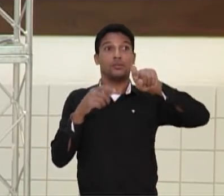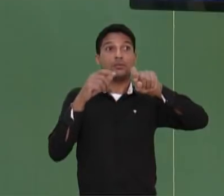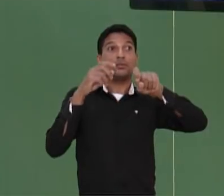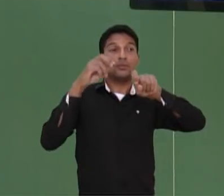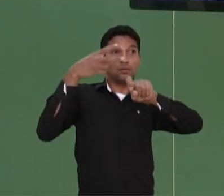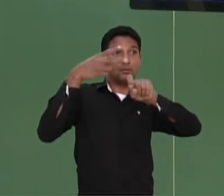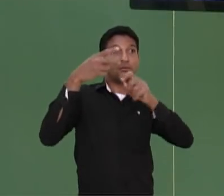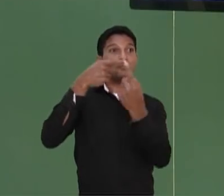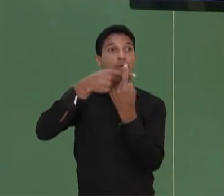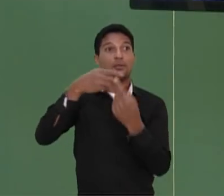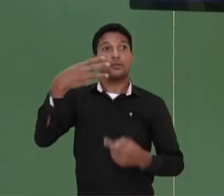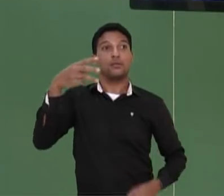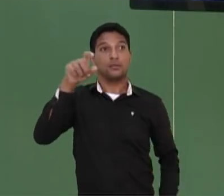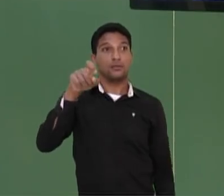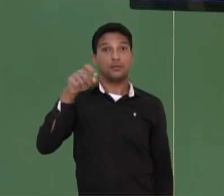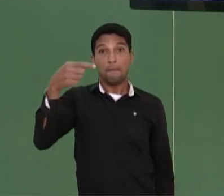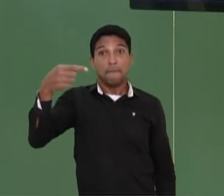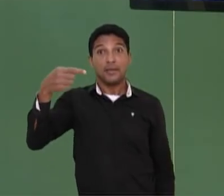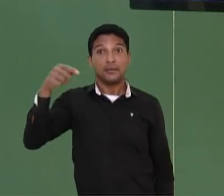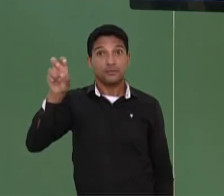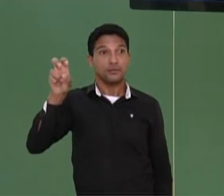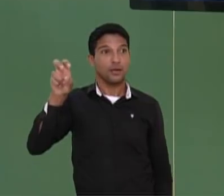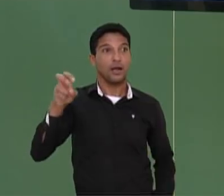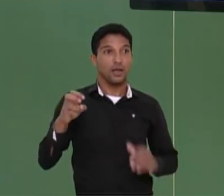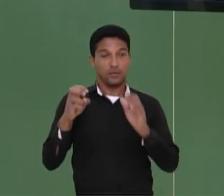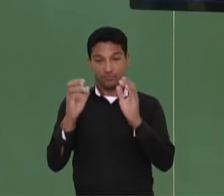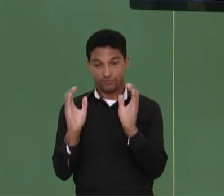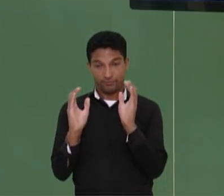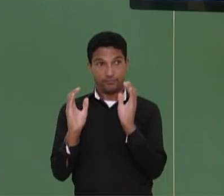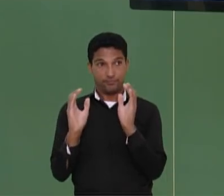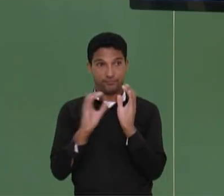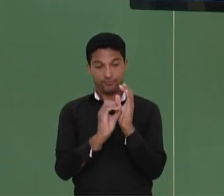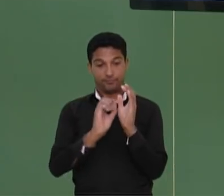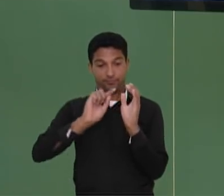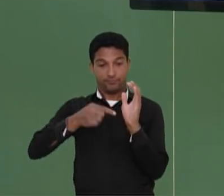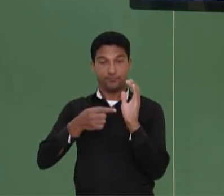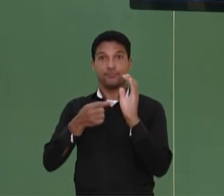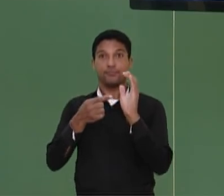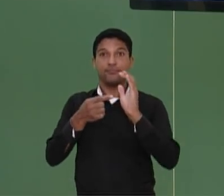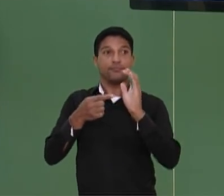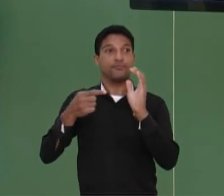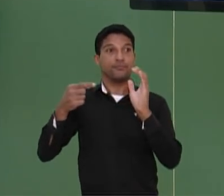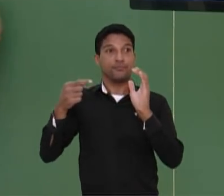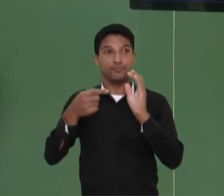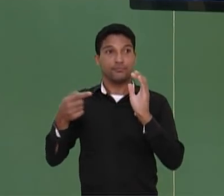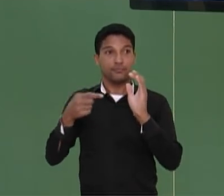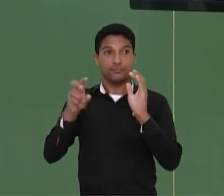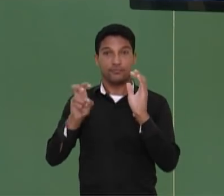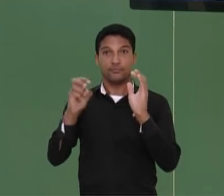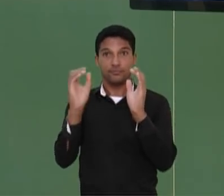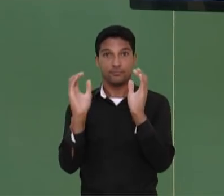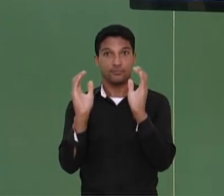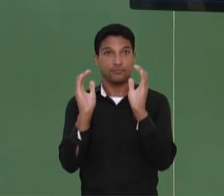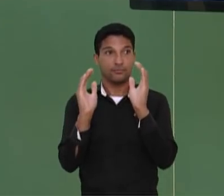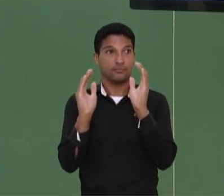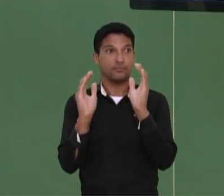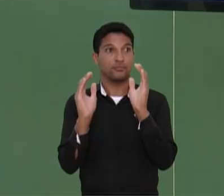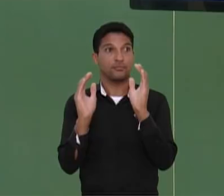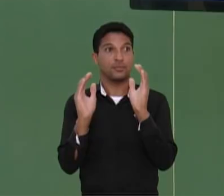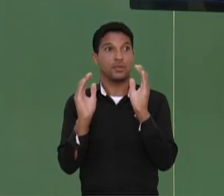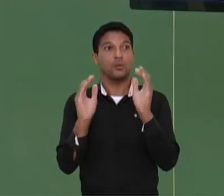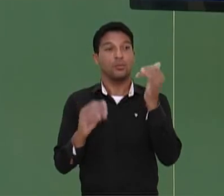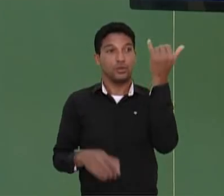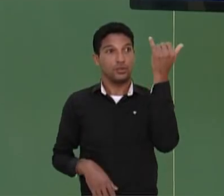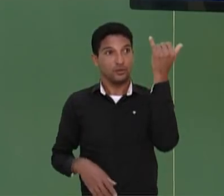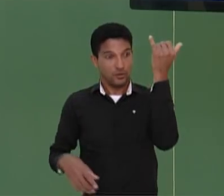Eu tenho ali menos 5, né? Vou fazer outra. Vou usar aqui o menos 5. Olha só. Então, esse aqui